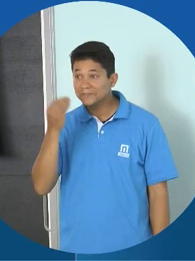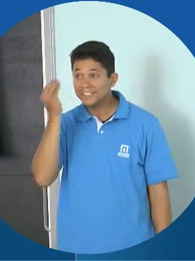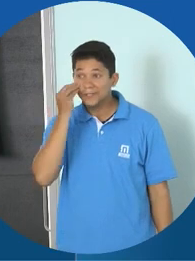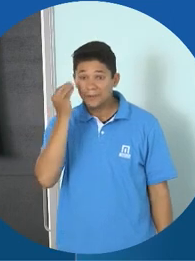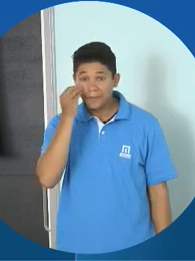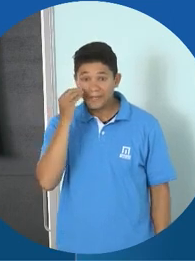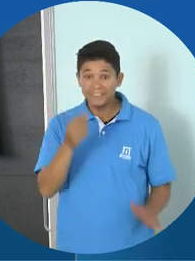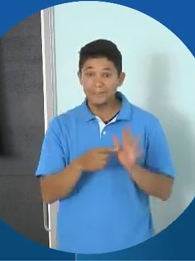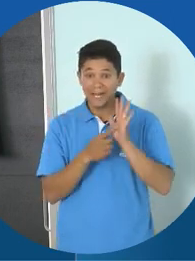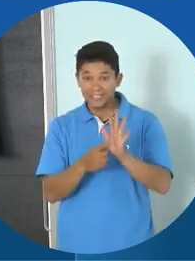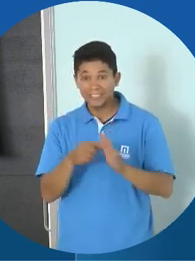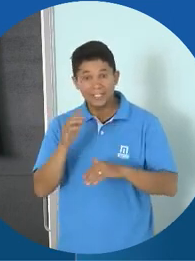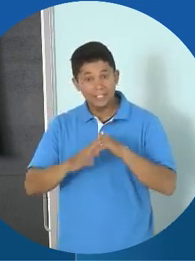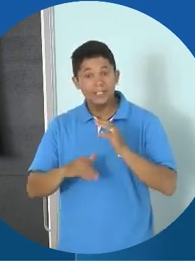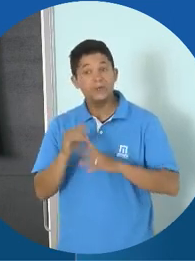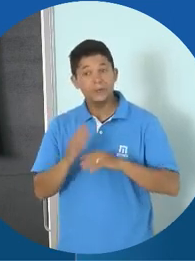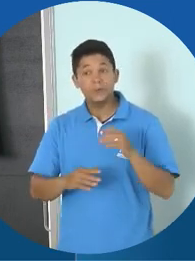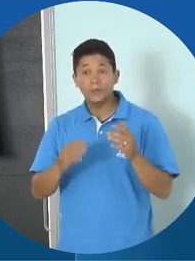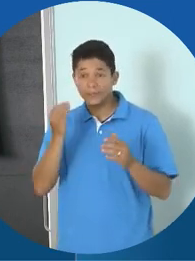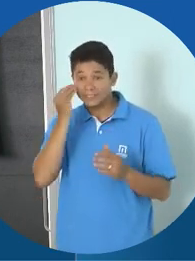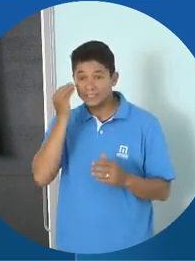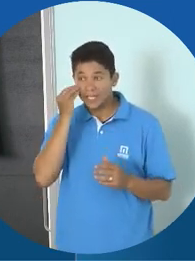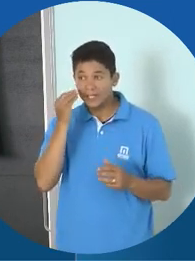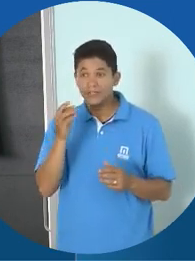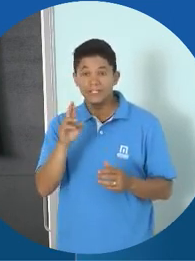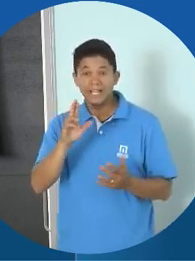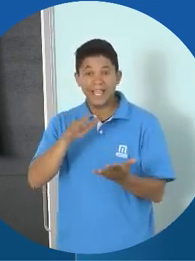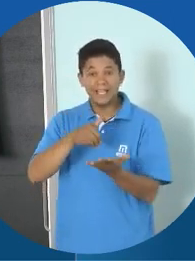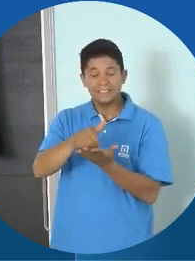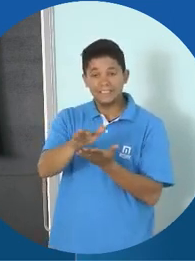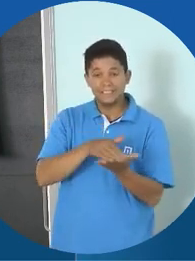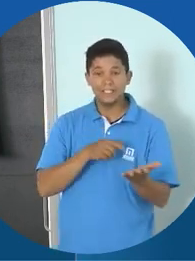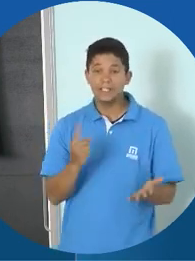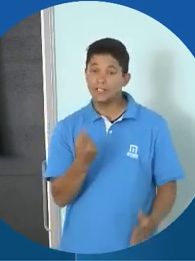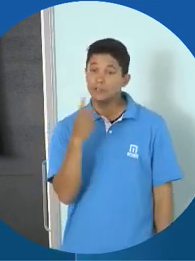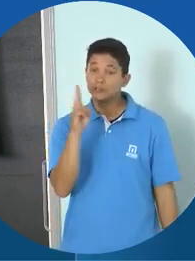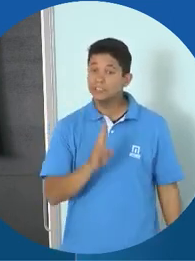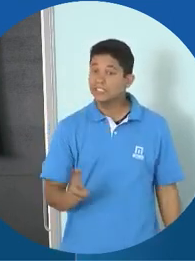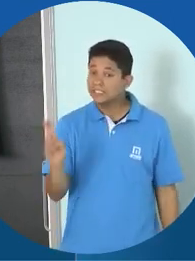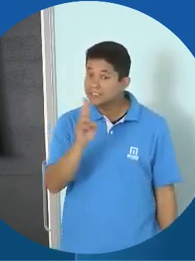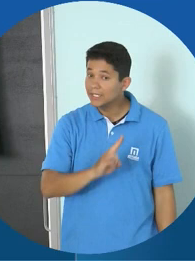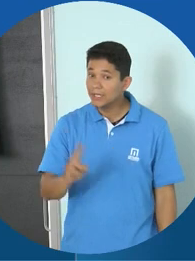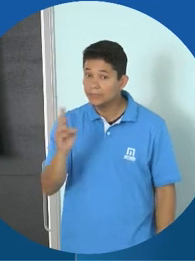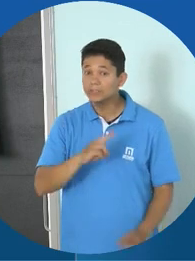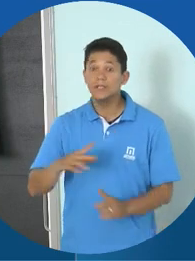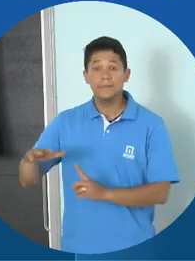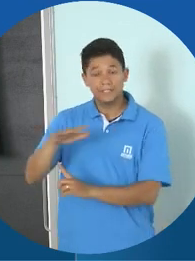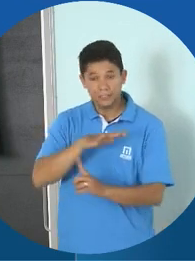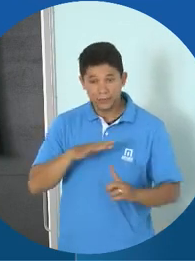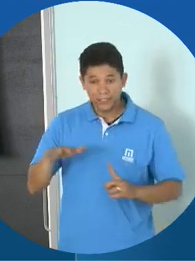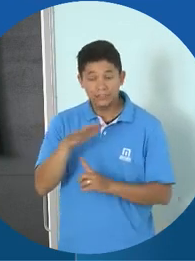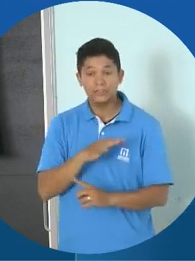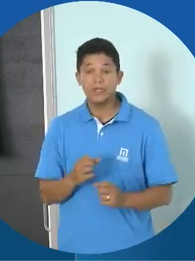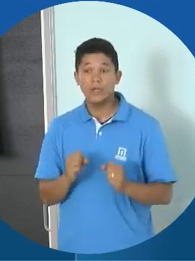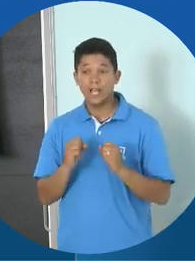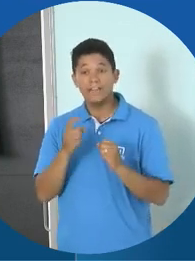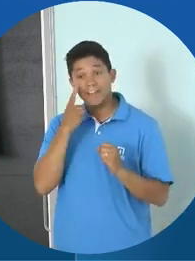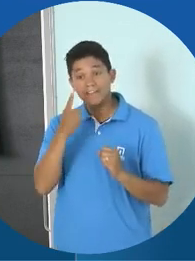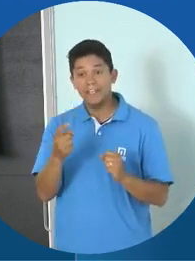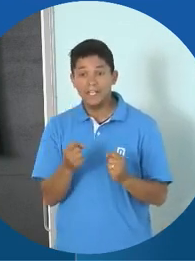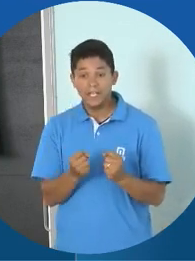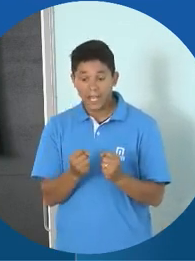a resina que nós utilizamos para a situação. Então, vocês vão poder ver realmente esse poder de expansão